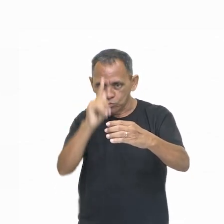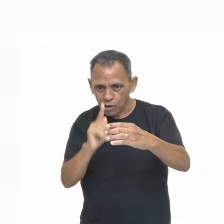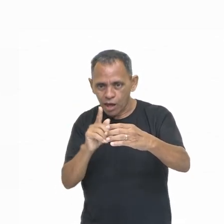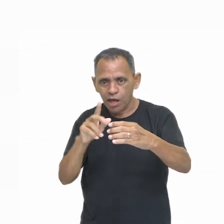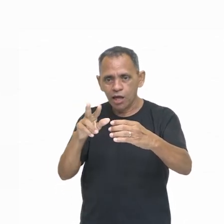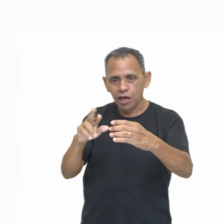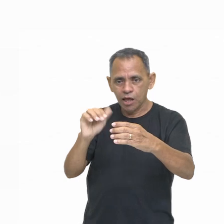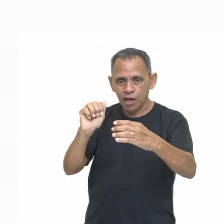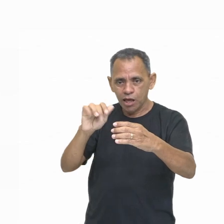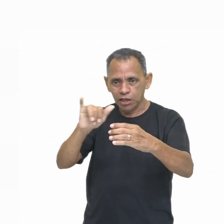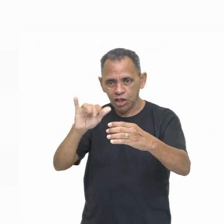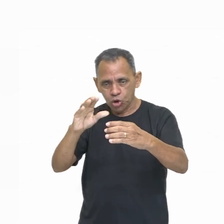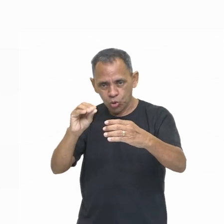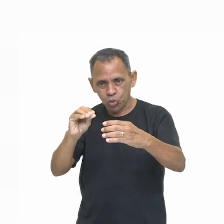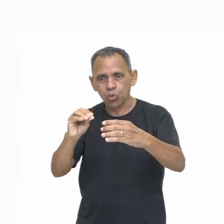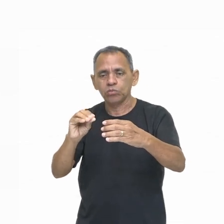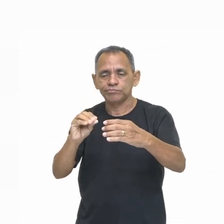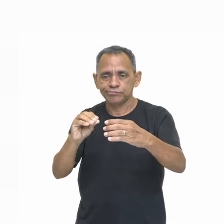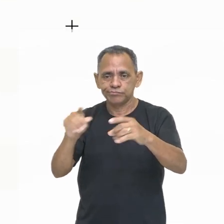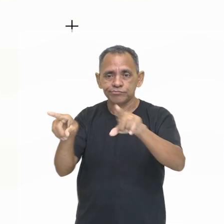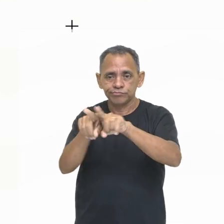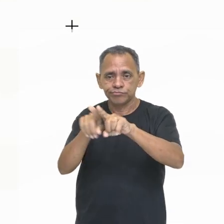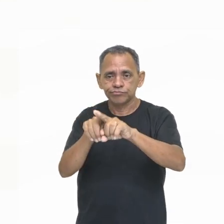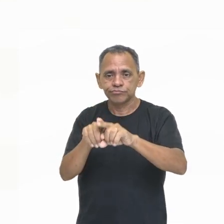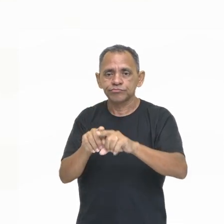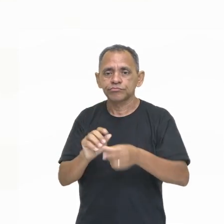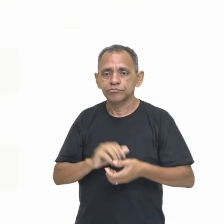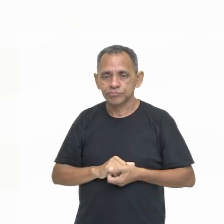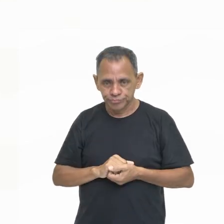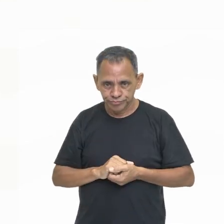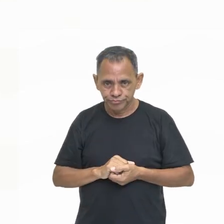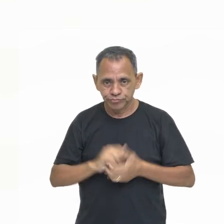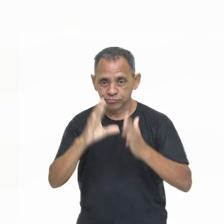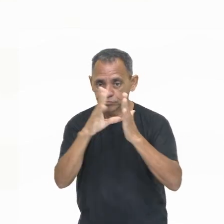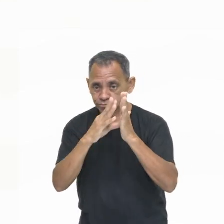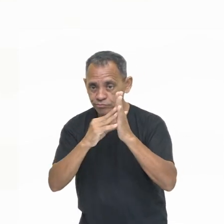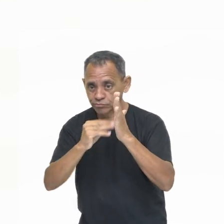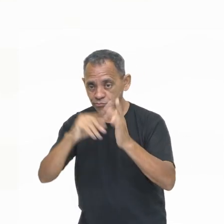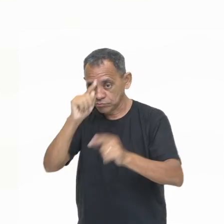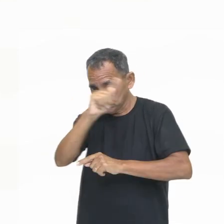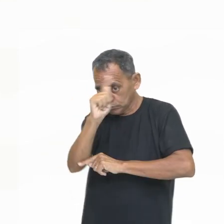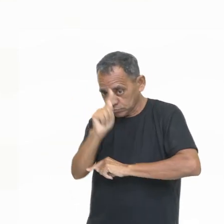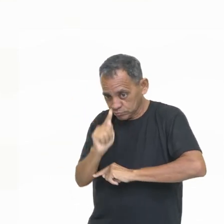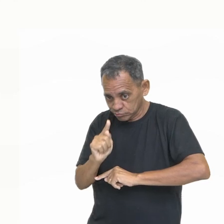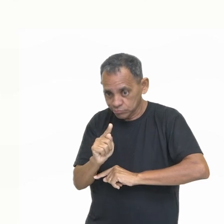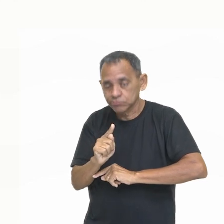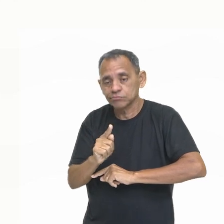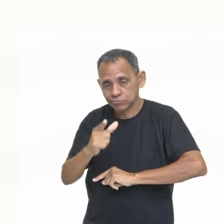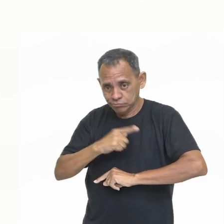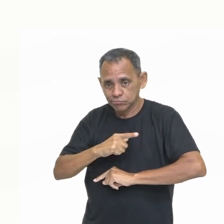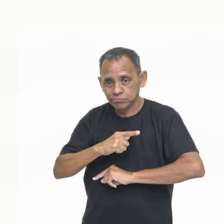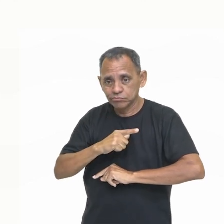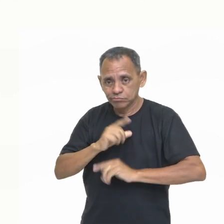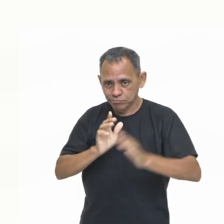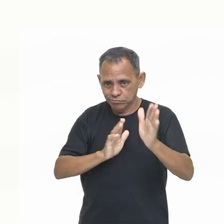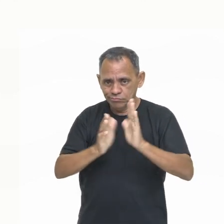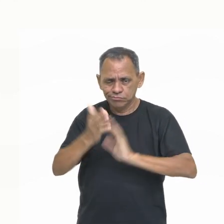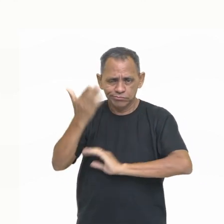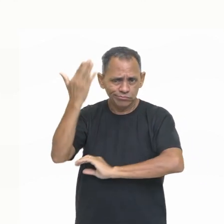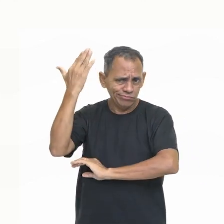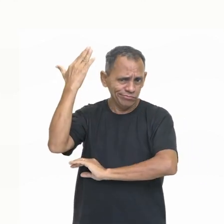importantes porque elas simularam os raios que ocorriam naquela época na